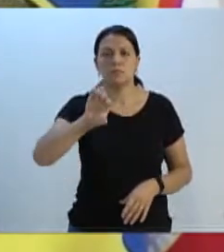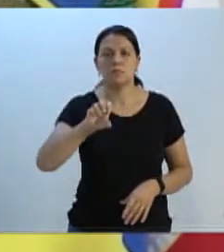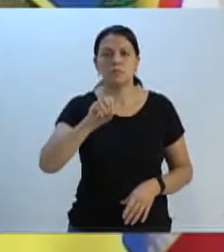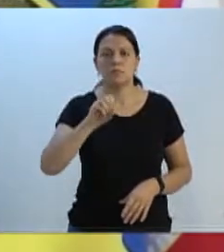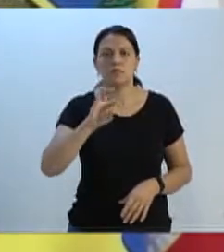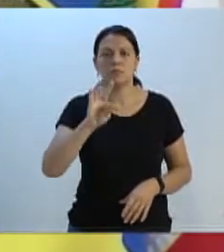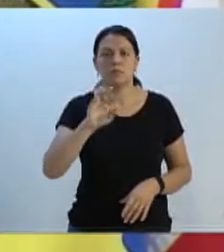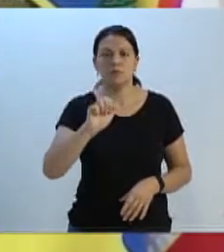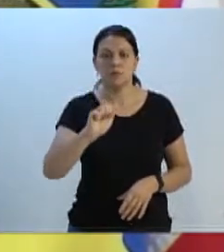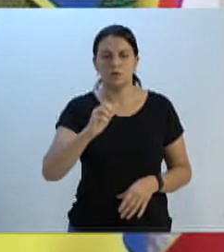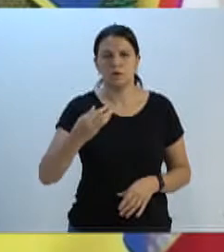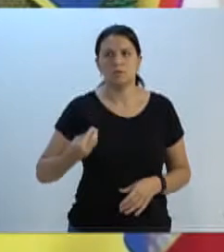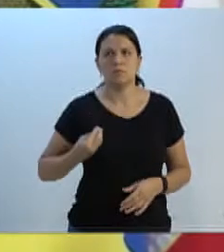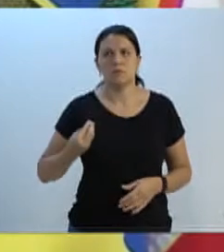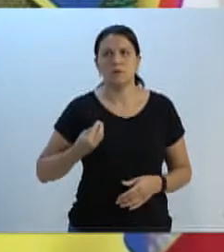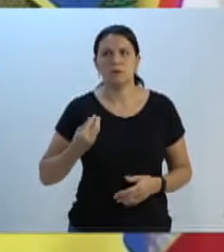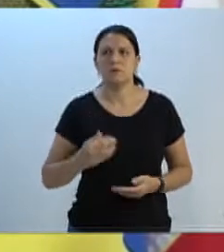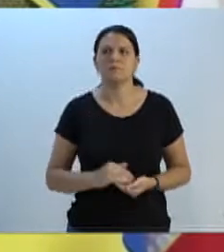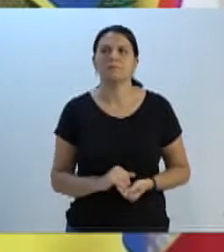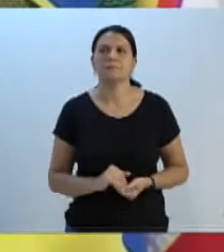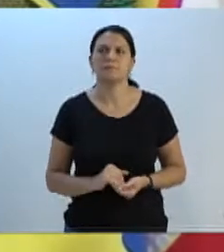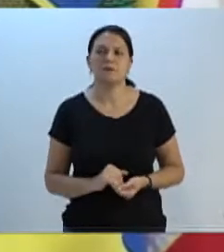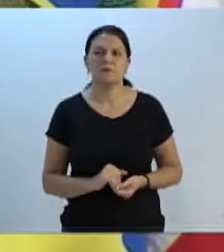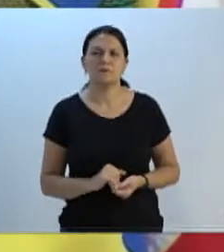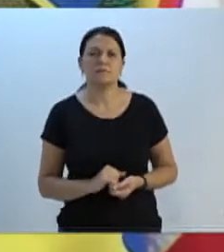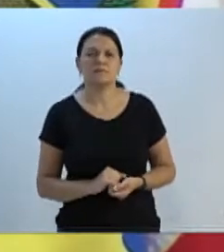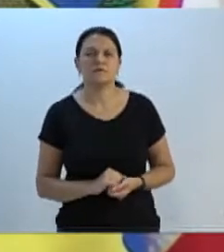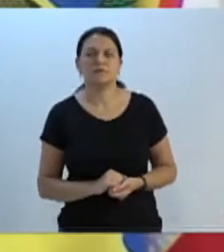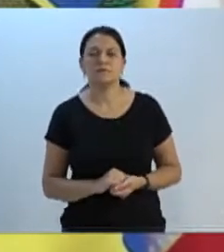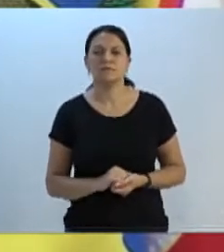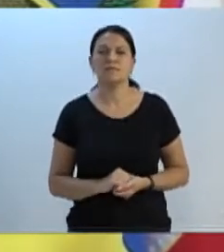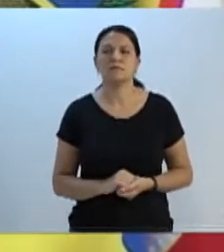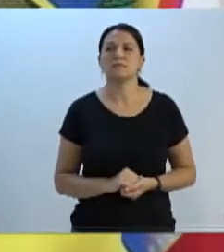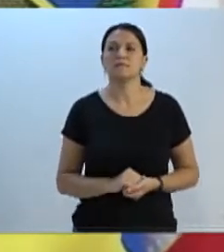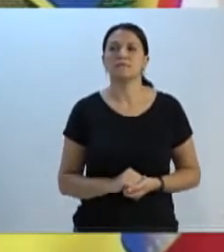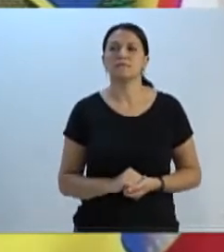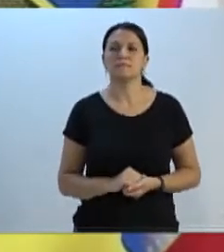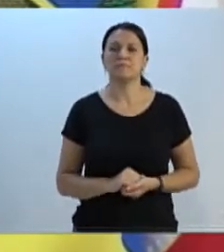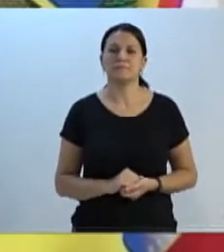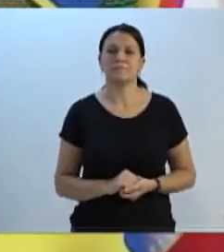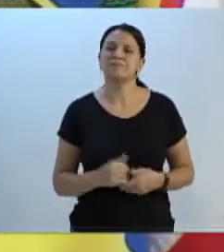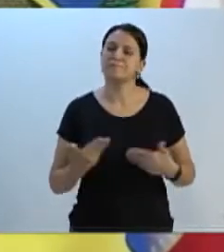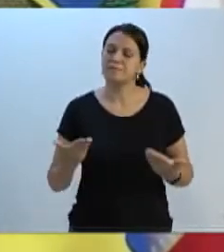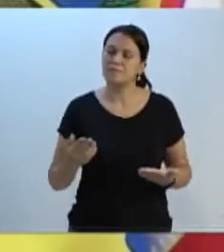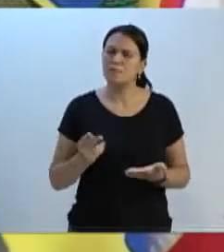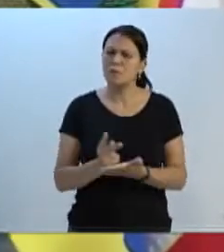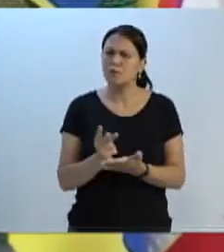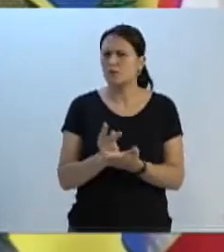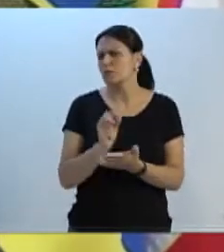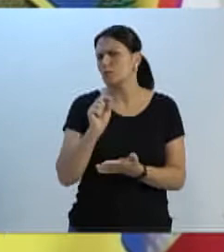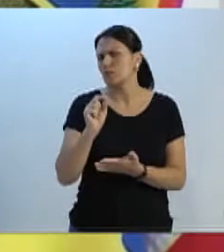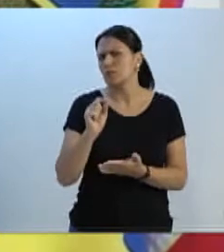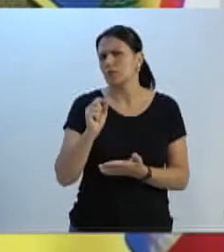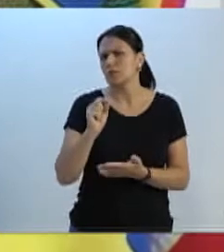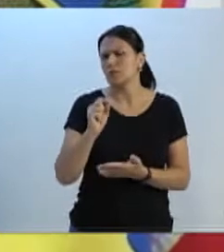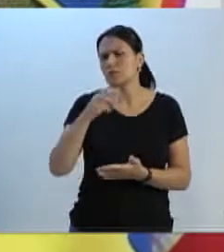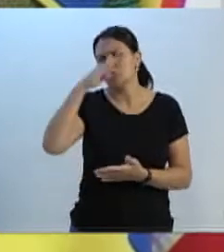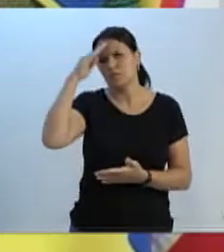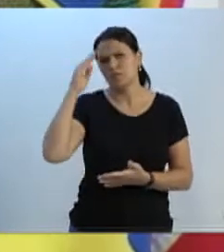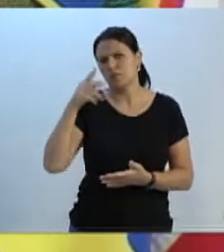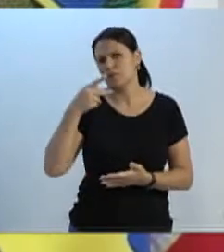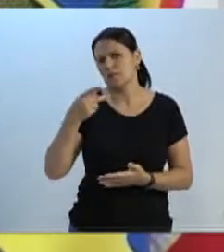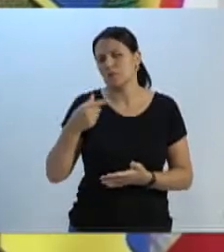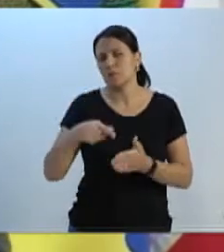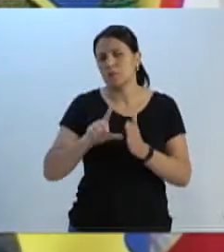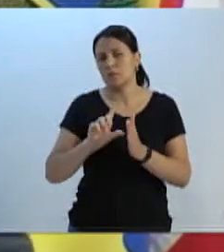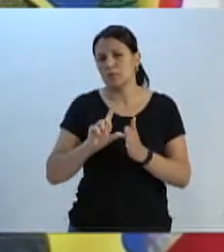em plenário. Na linha do vereador Jovino Cardoso, se vivo estivesse,